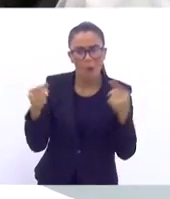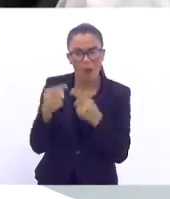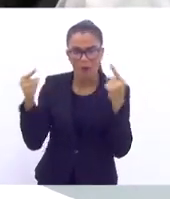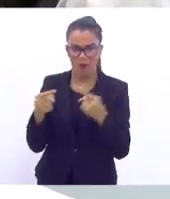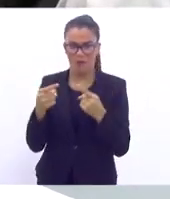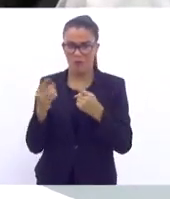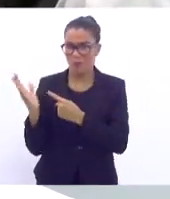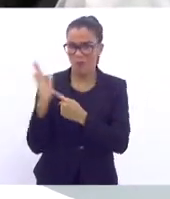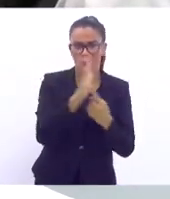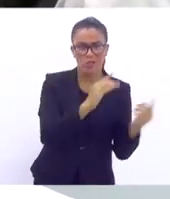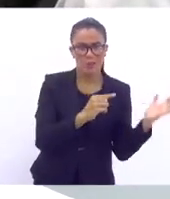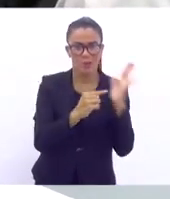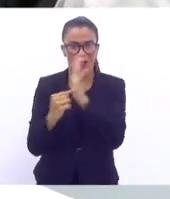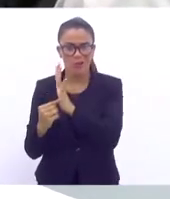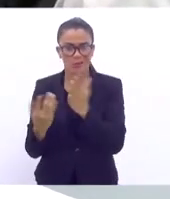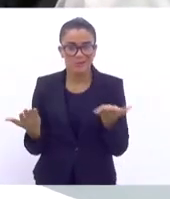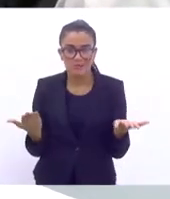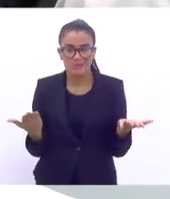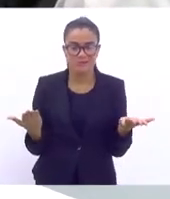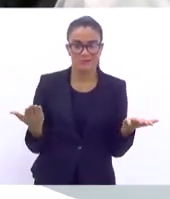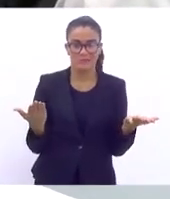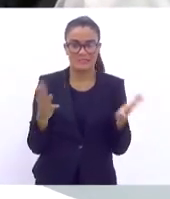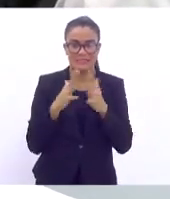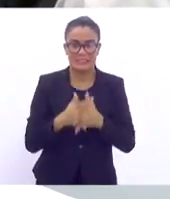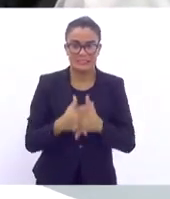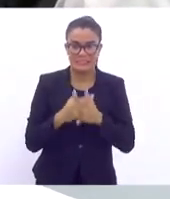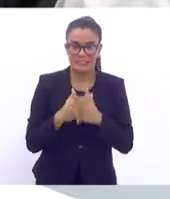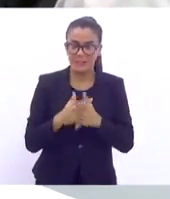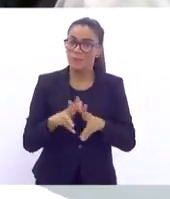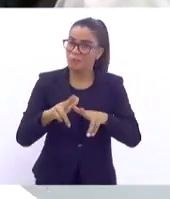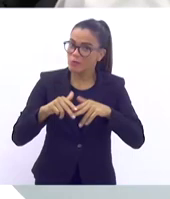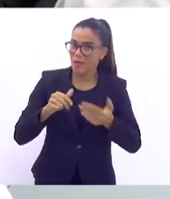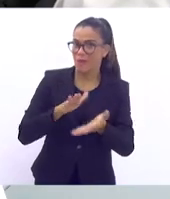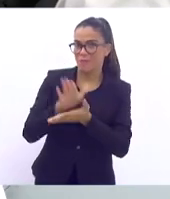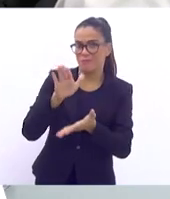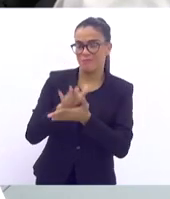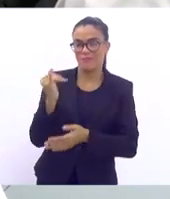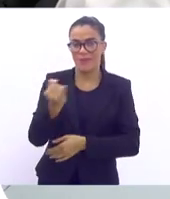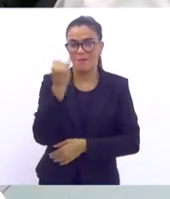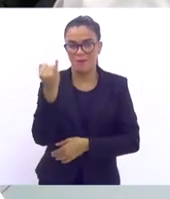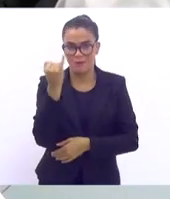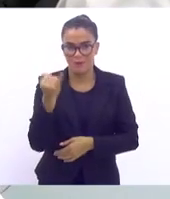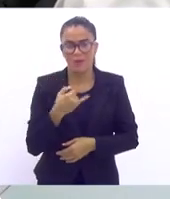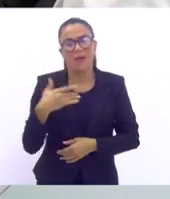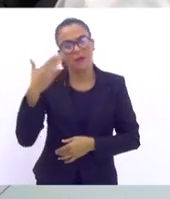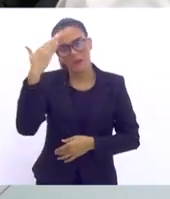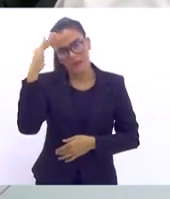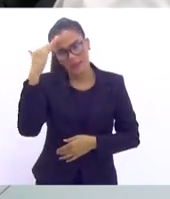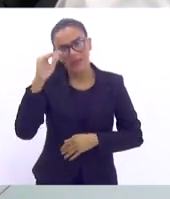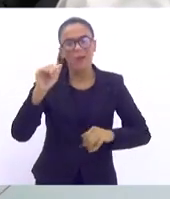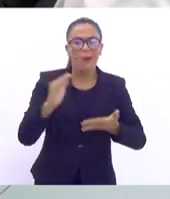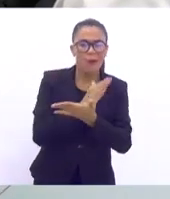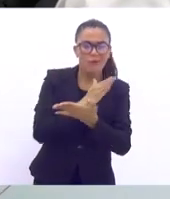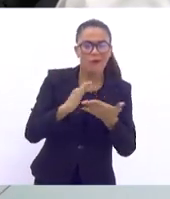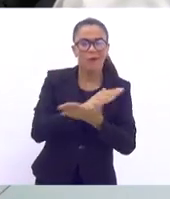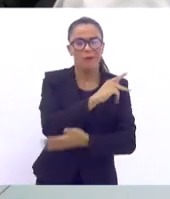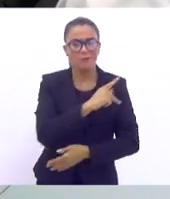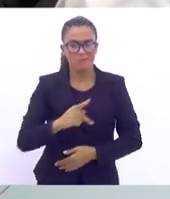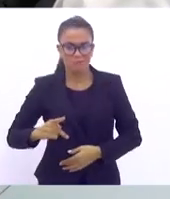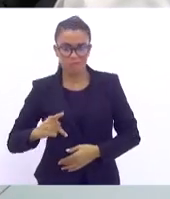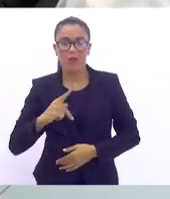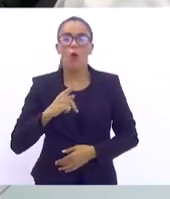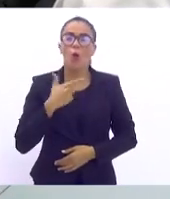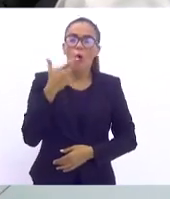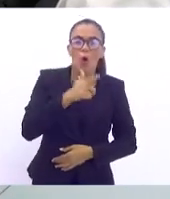mostrar um para o outro o Ato da publicação ela é importante por isso eu entendo que de alguma forma presidência ela começou a administrar